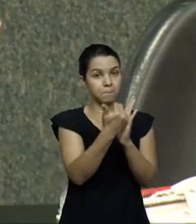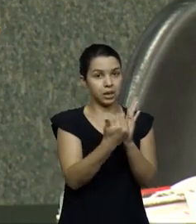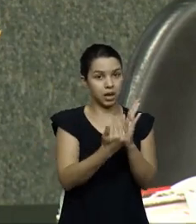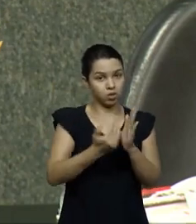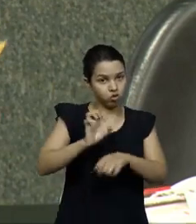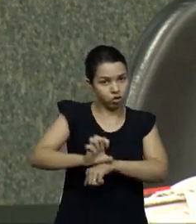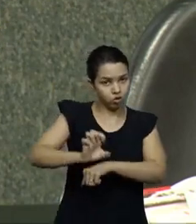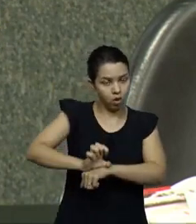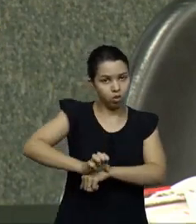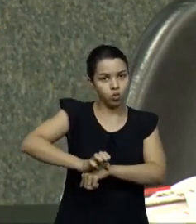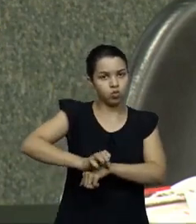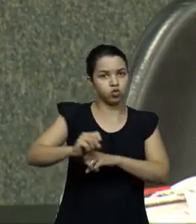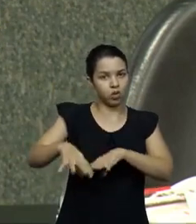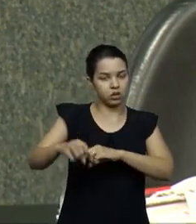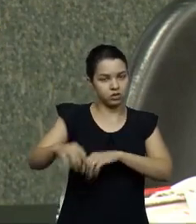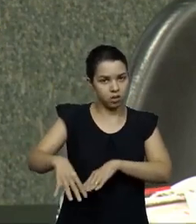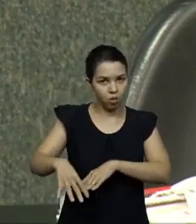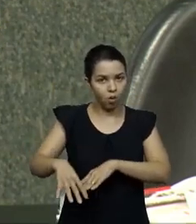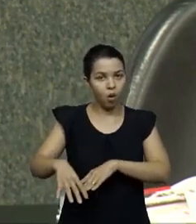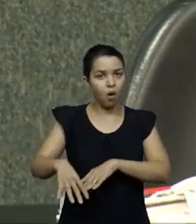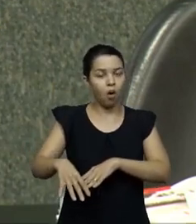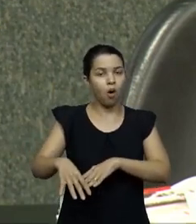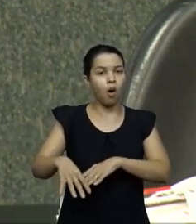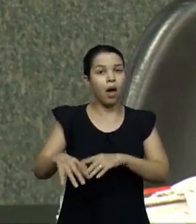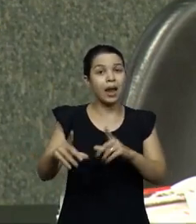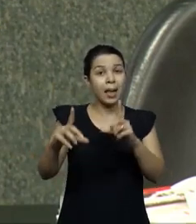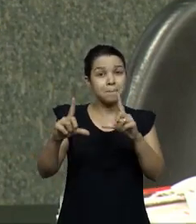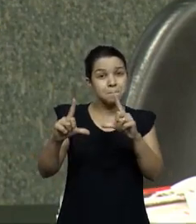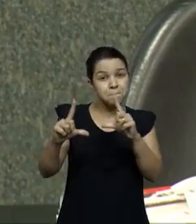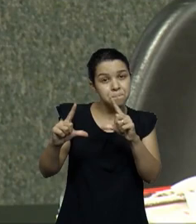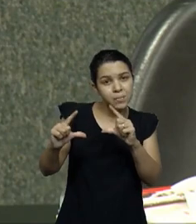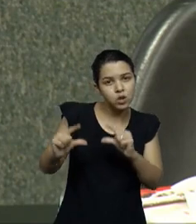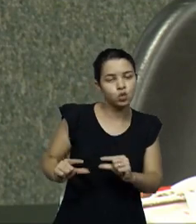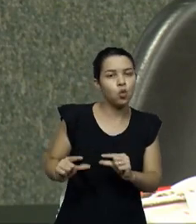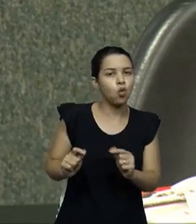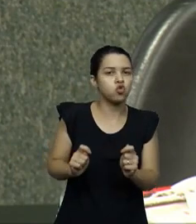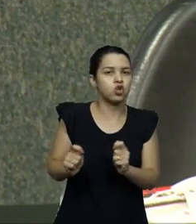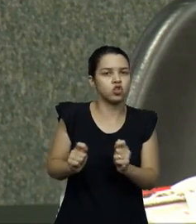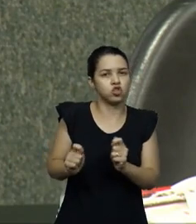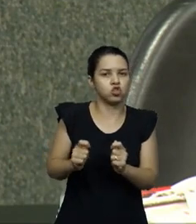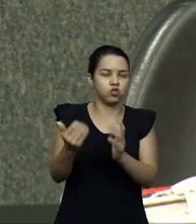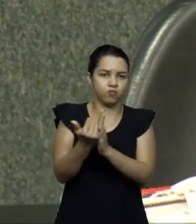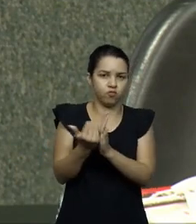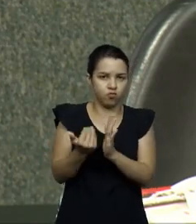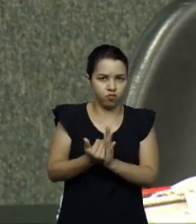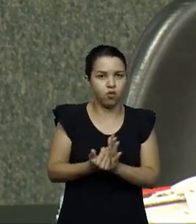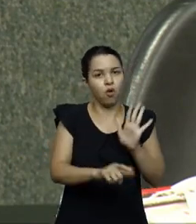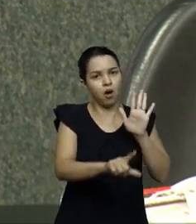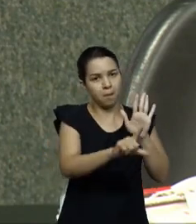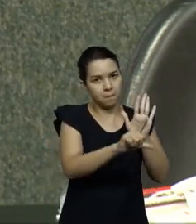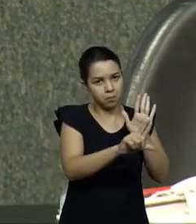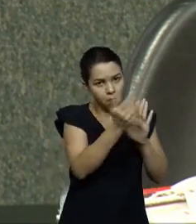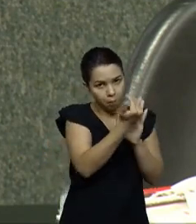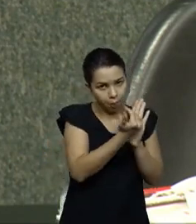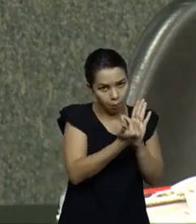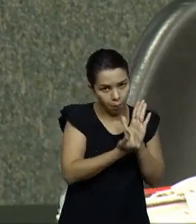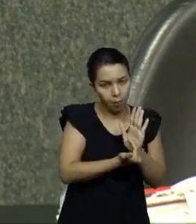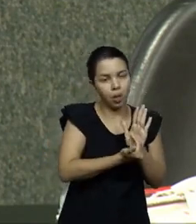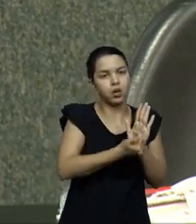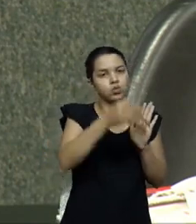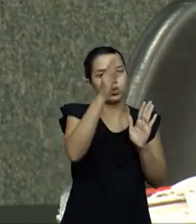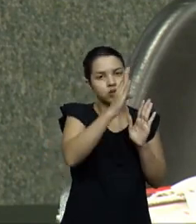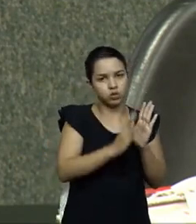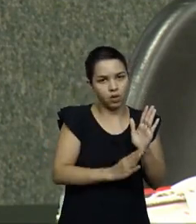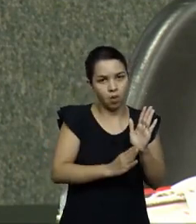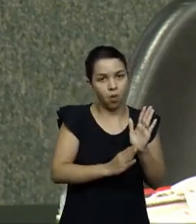menos restritivo do que o plano estadual Nacional Doutor João e Doutor João conhece as leis e na meta